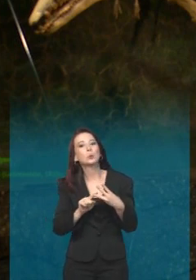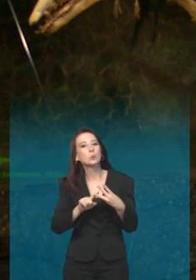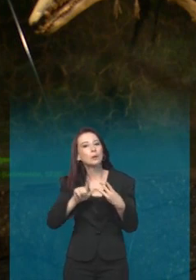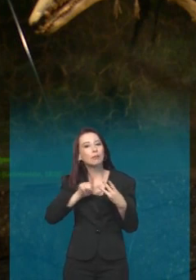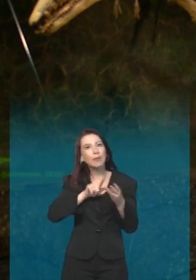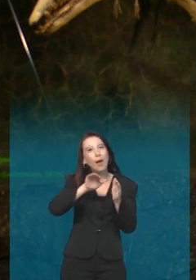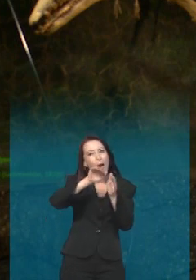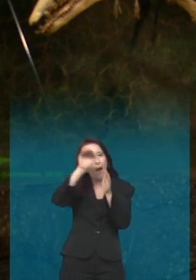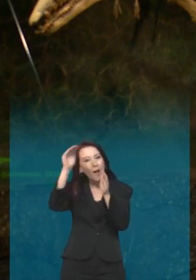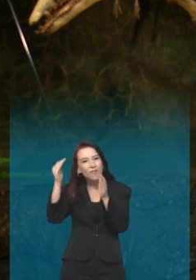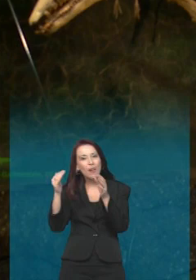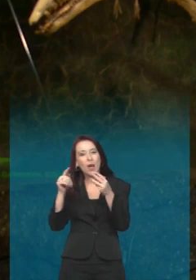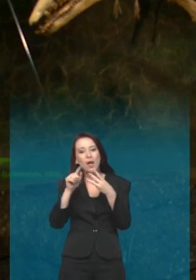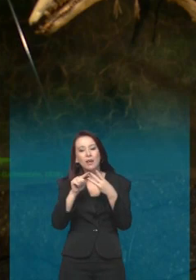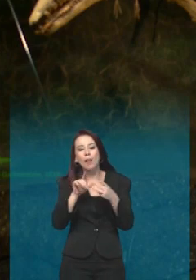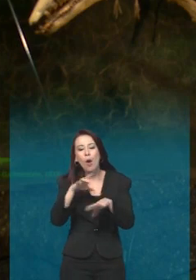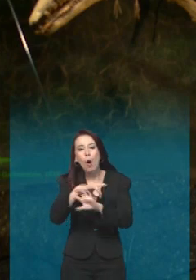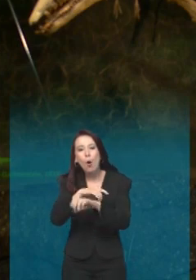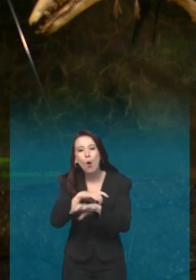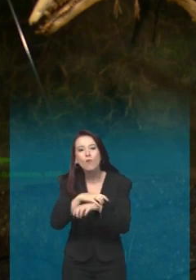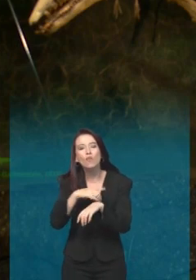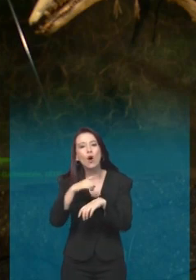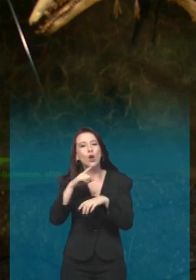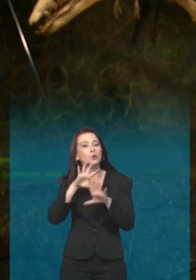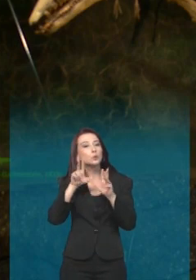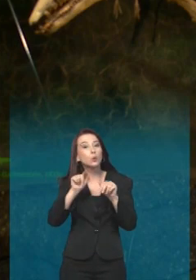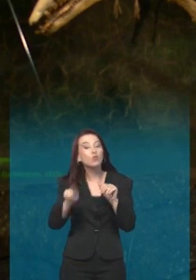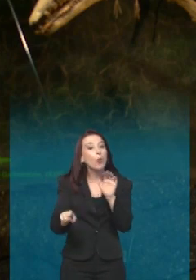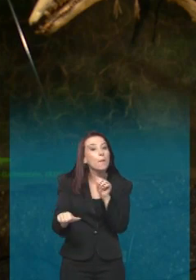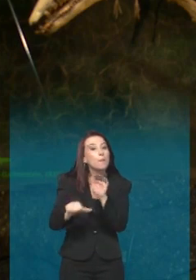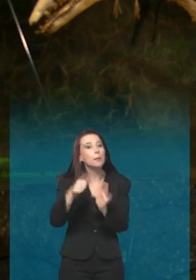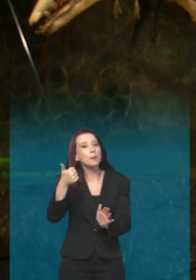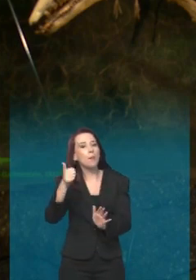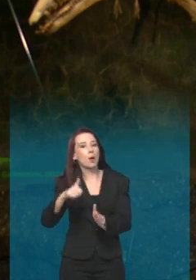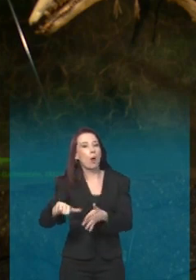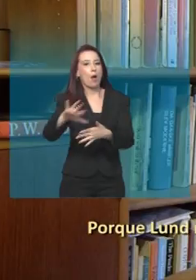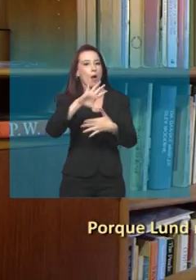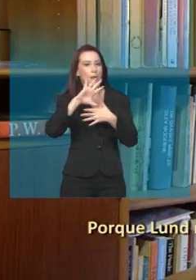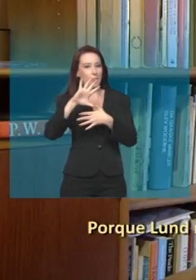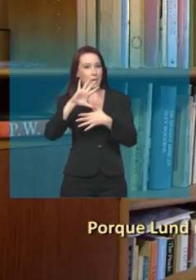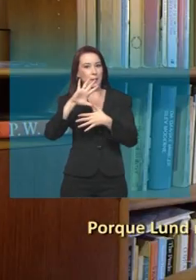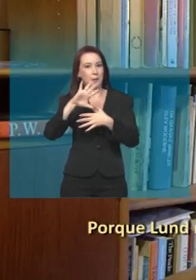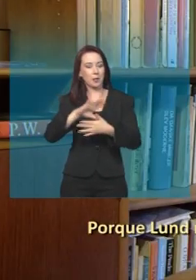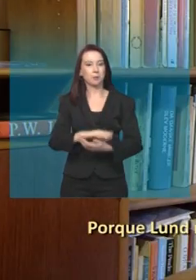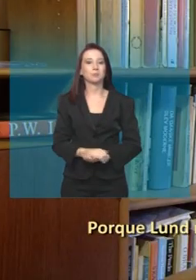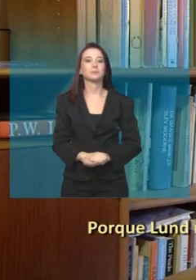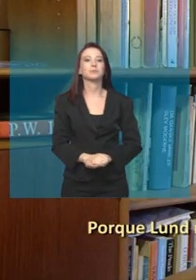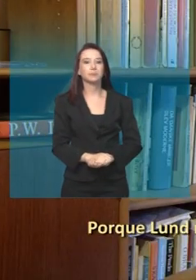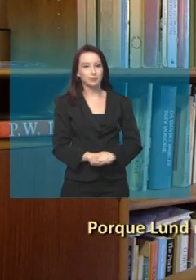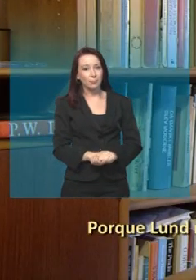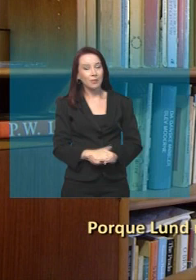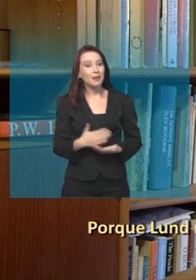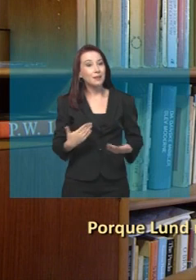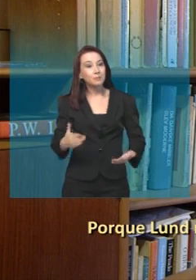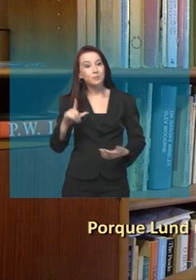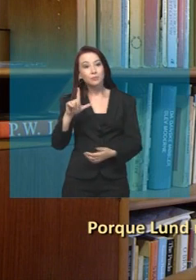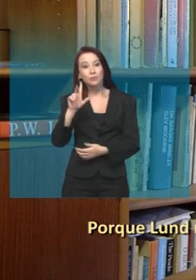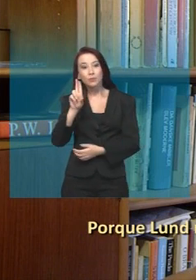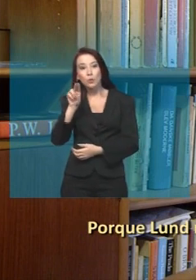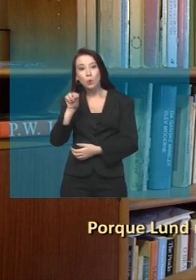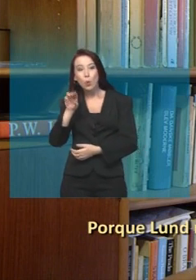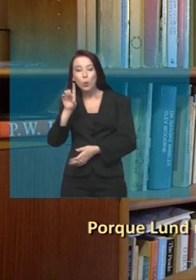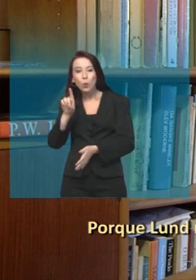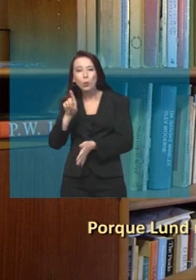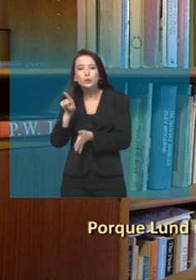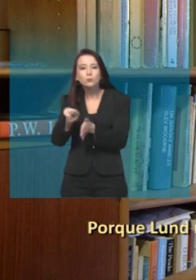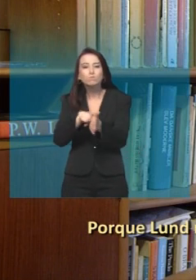e o mundo das cavernas a nível americano. Porque Lund não só